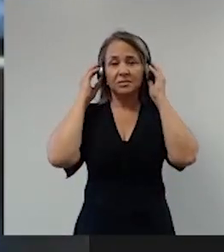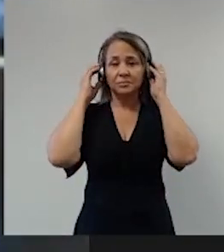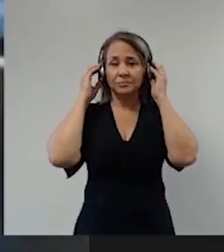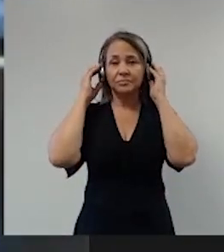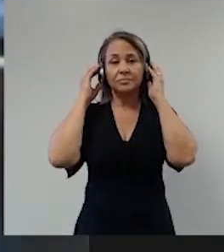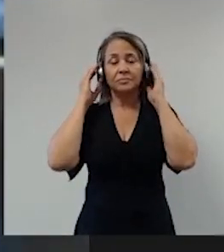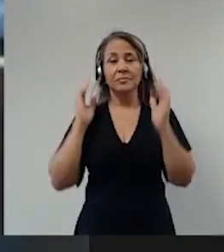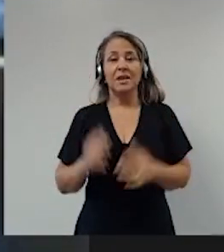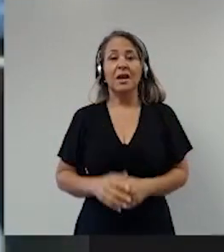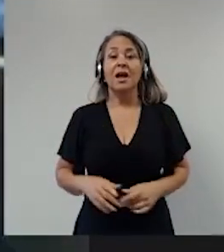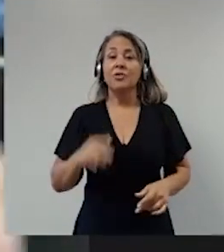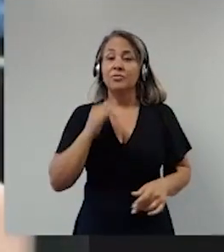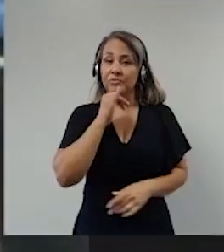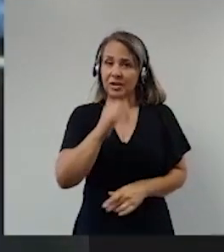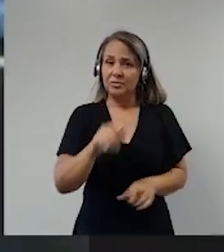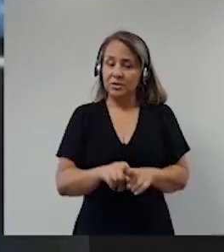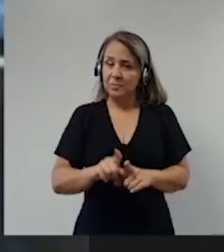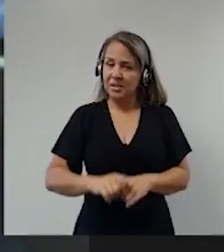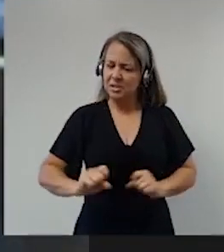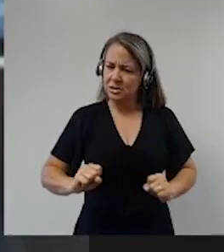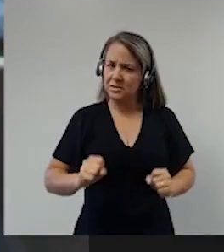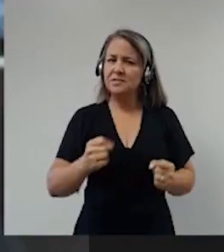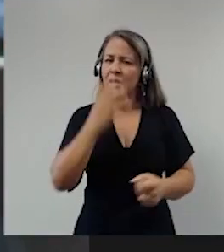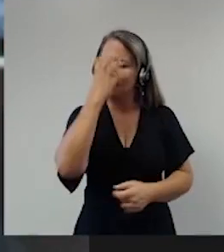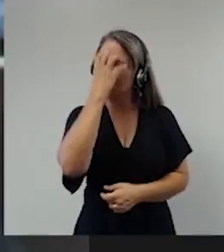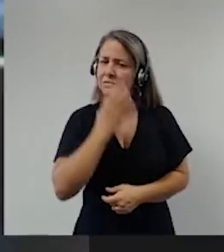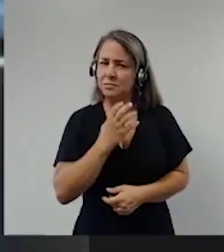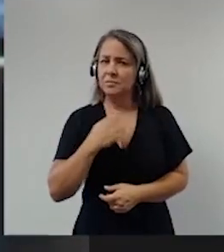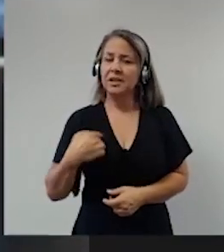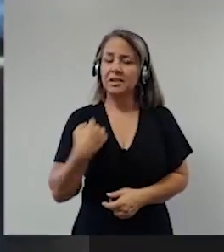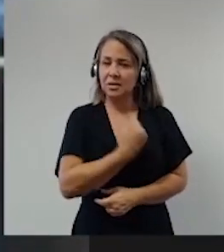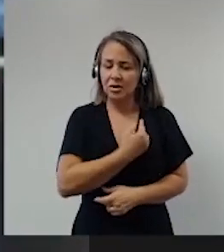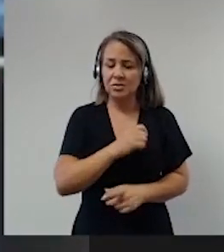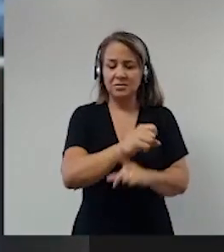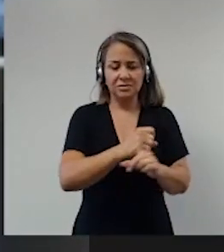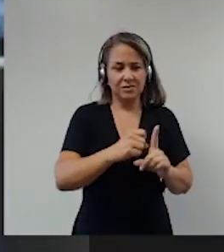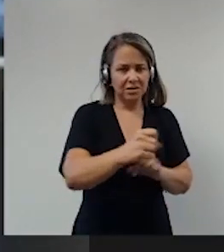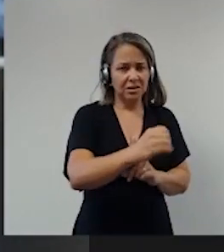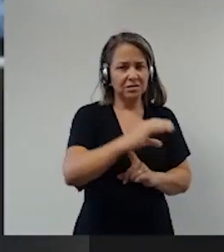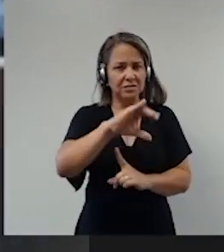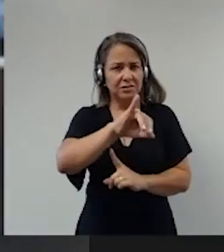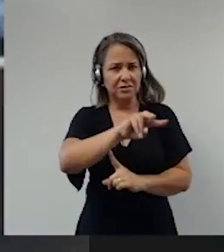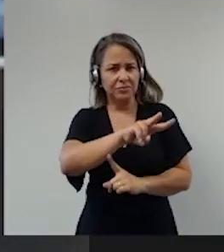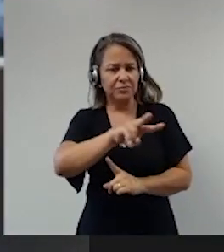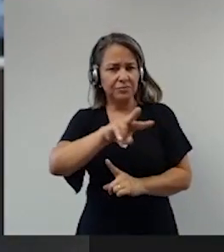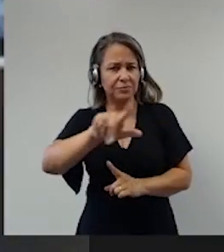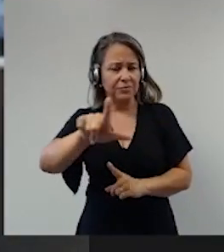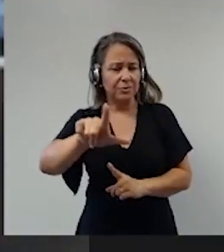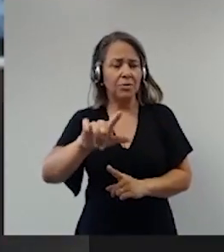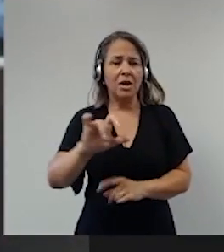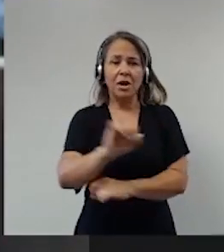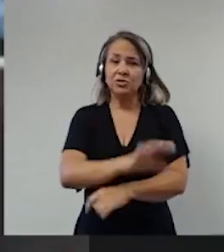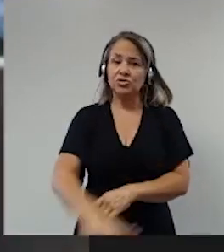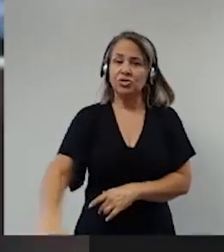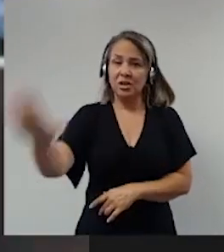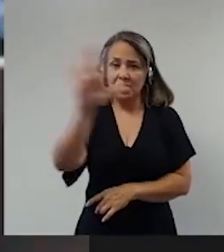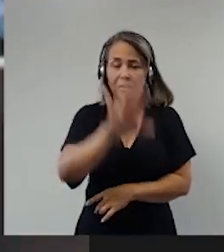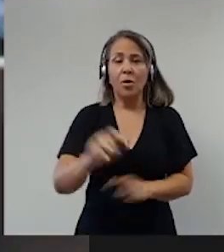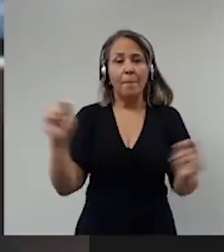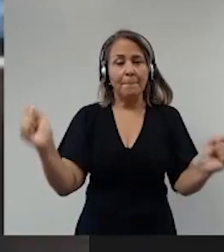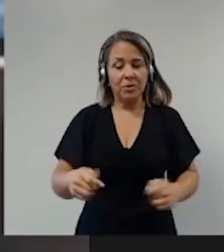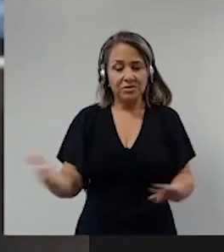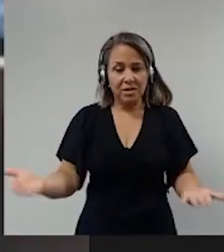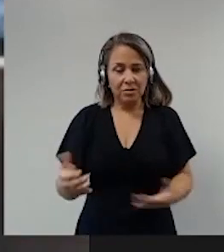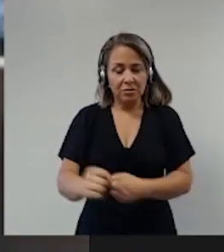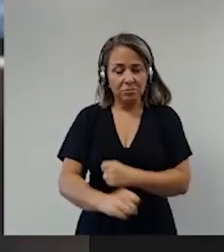importantes, digo até que imperiosas, para que a sociedade civil, em geral, possa, neste ano,